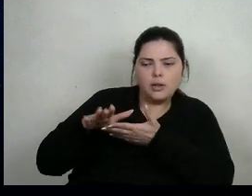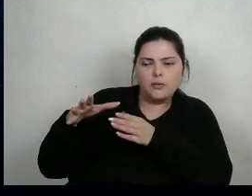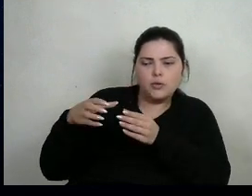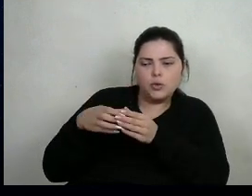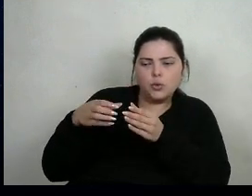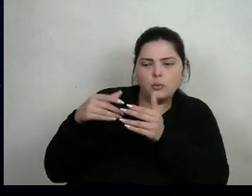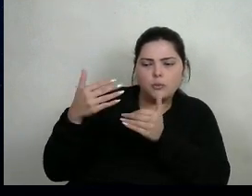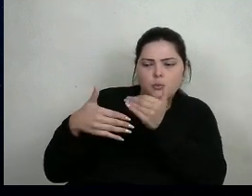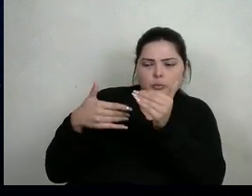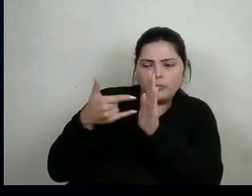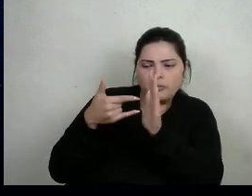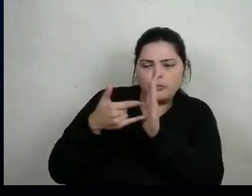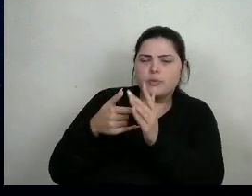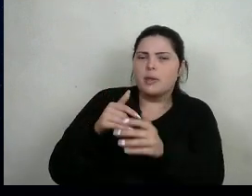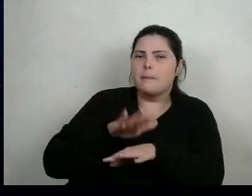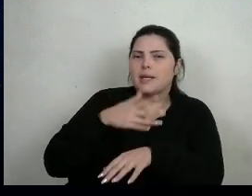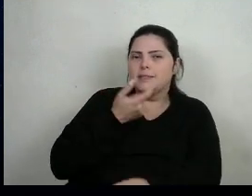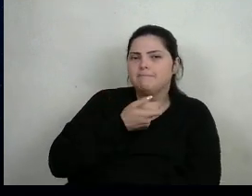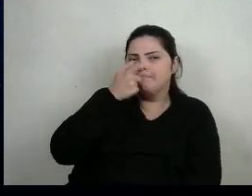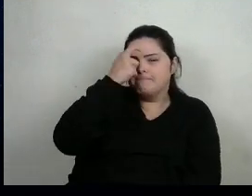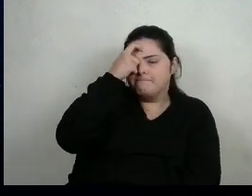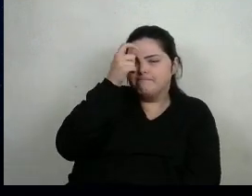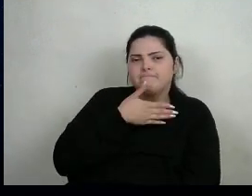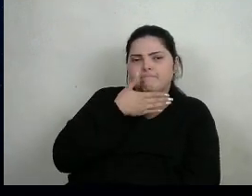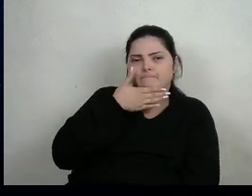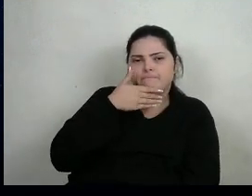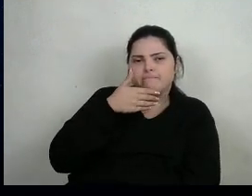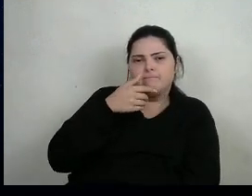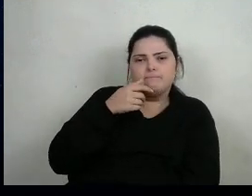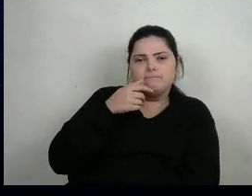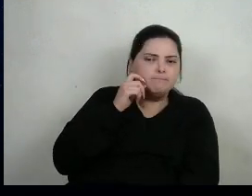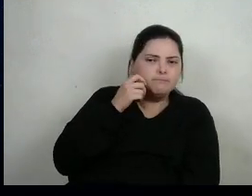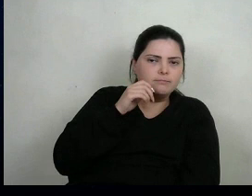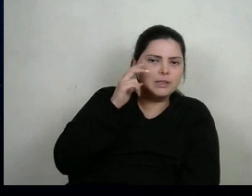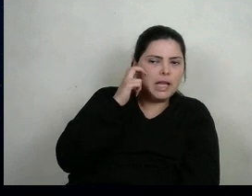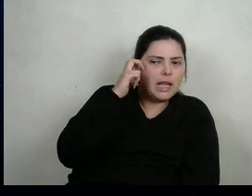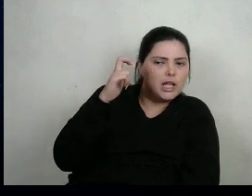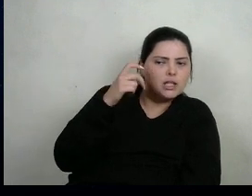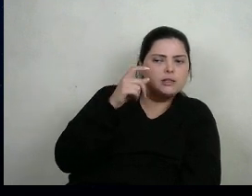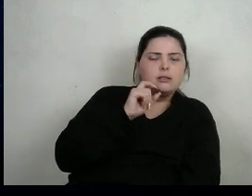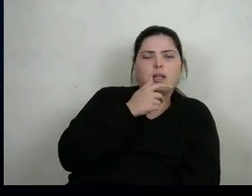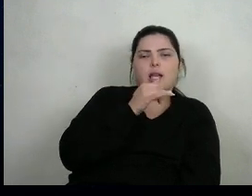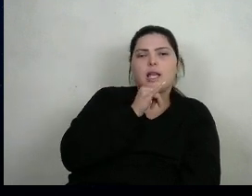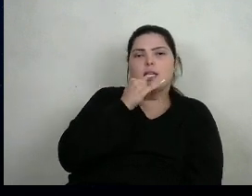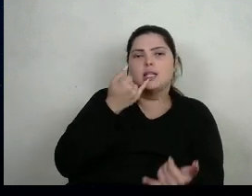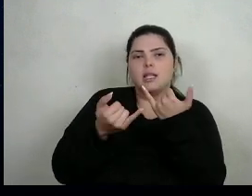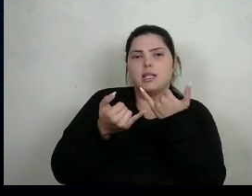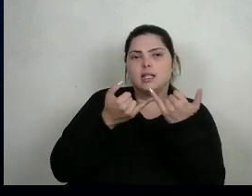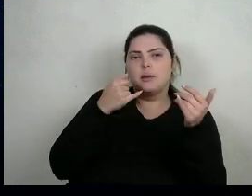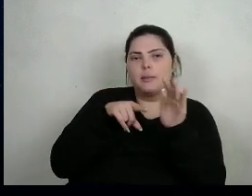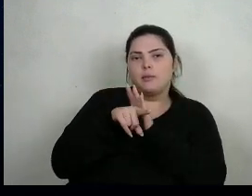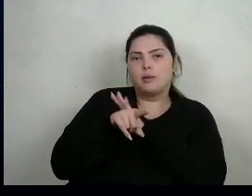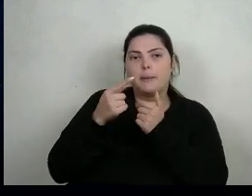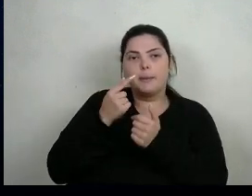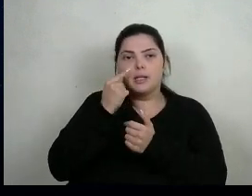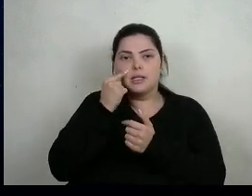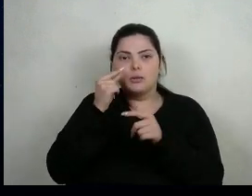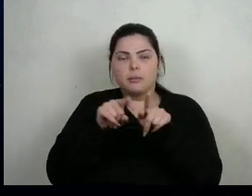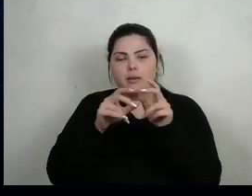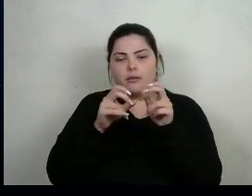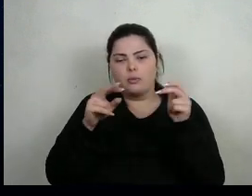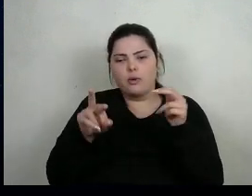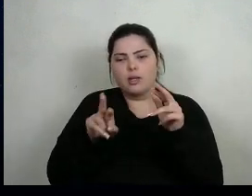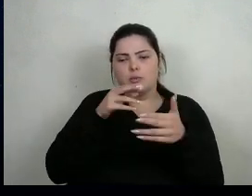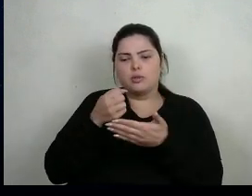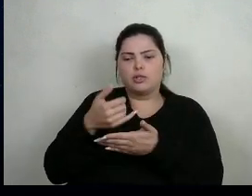a maneira mais inteligente vou dar um exemplo básico quem aqui vou perguntar para o pessoal presencial o pessoal do online aí responde no chat